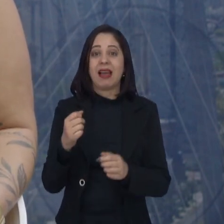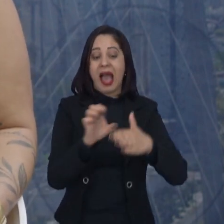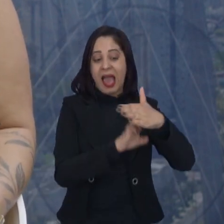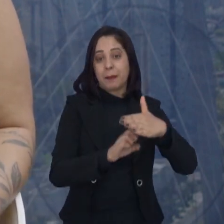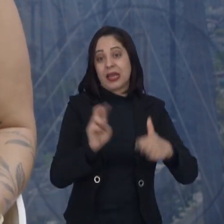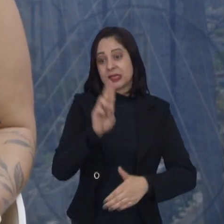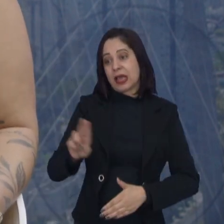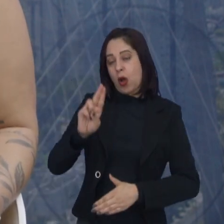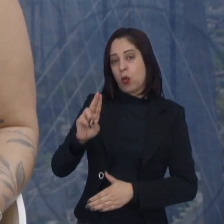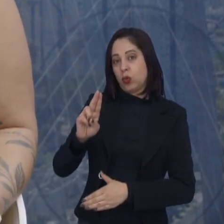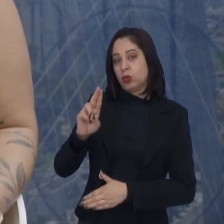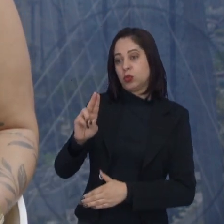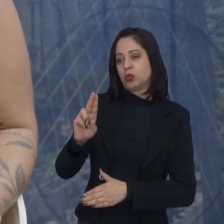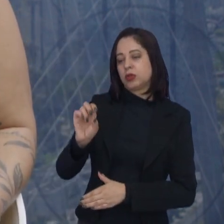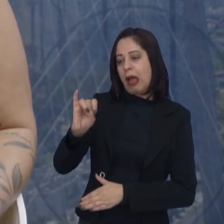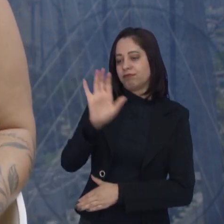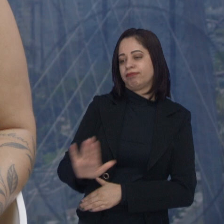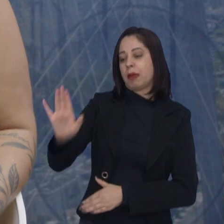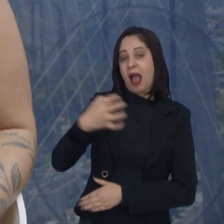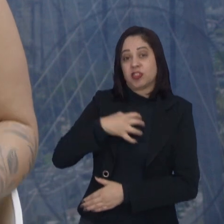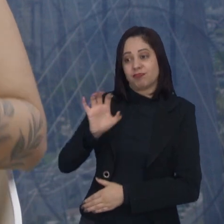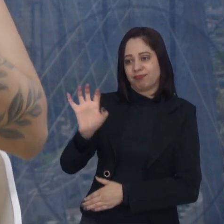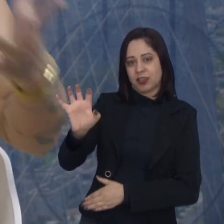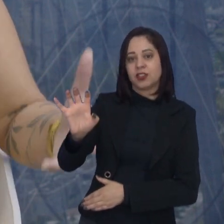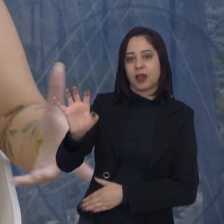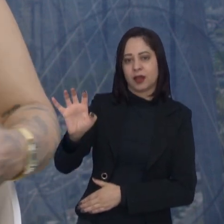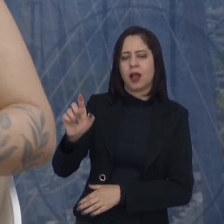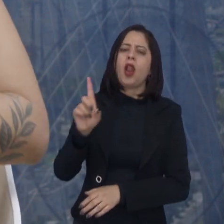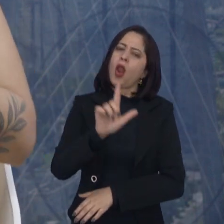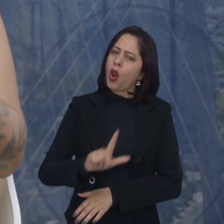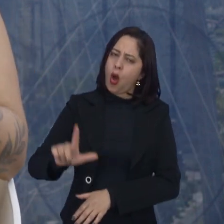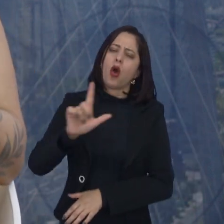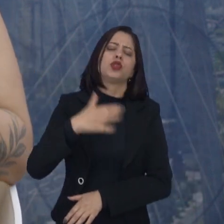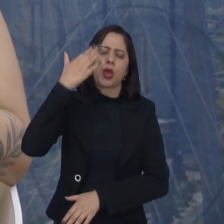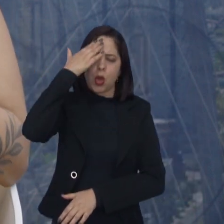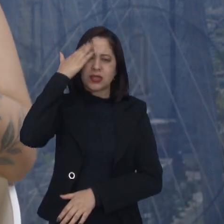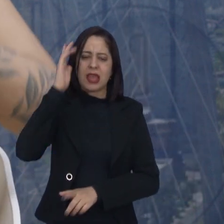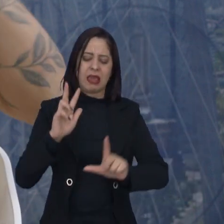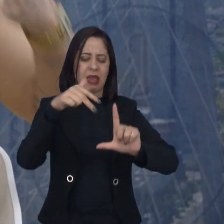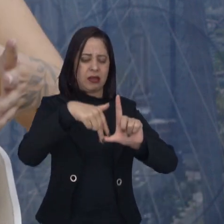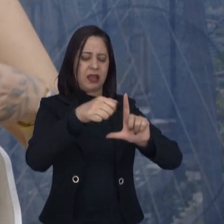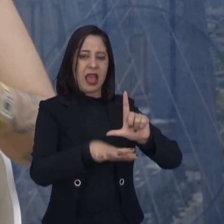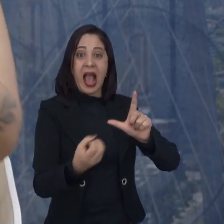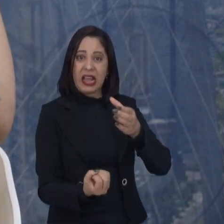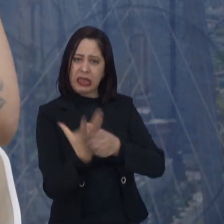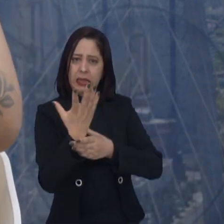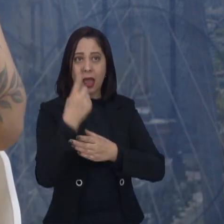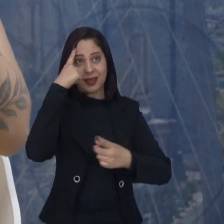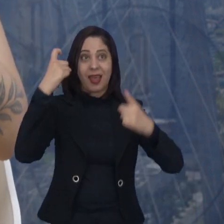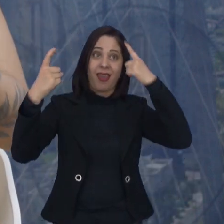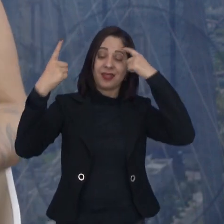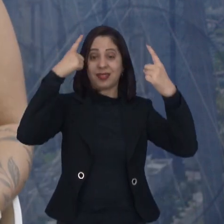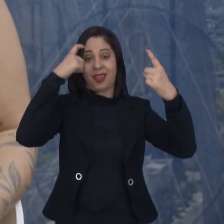tem a questão sobre mostrar que aquilo é uma publicidade. É claro que aí a sua criatividade, né? Tem muitos influenciadores que criam conteúdo e no final você